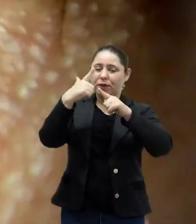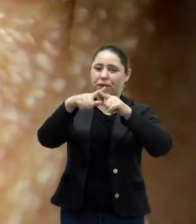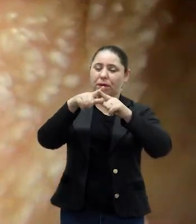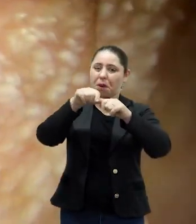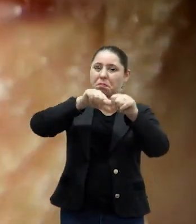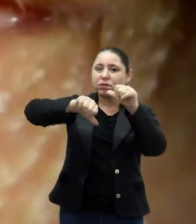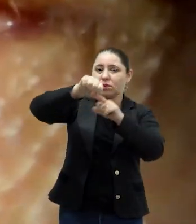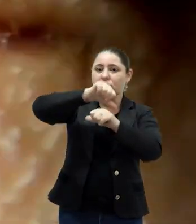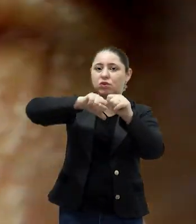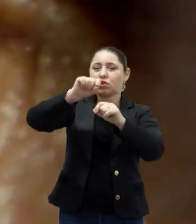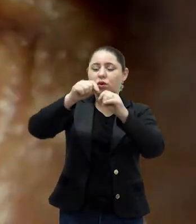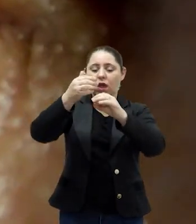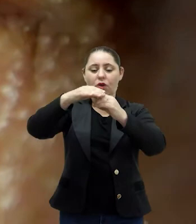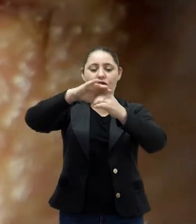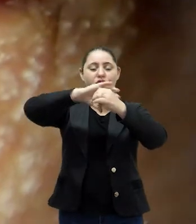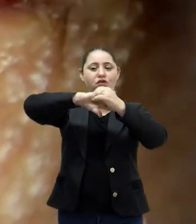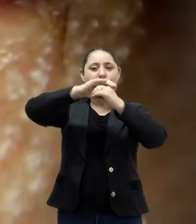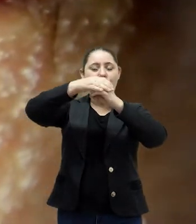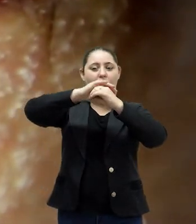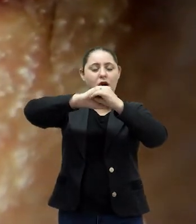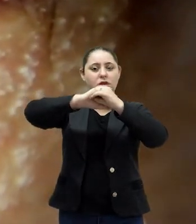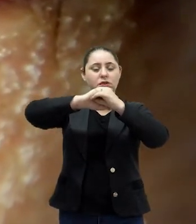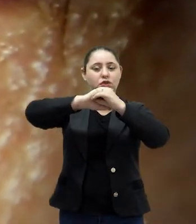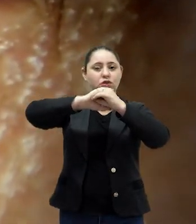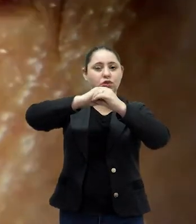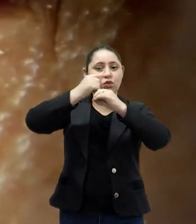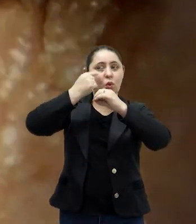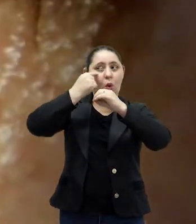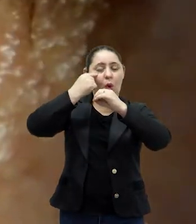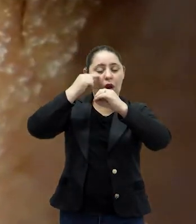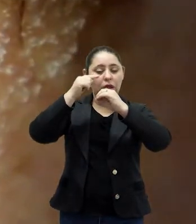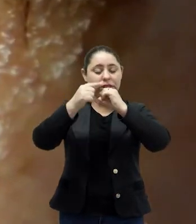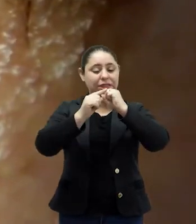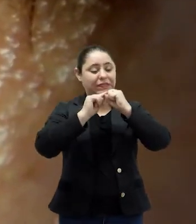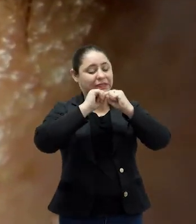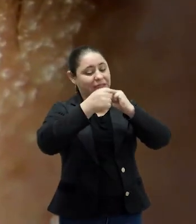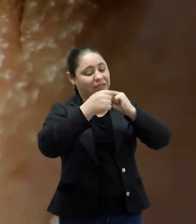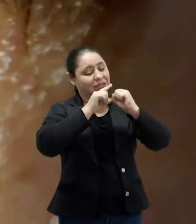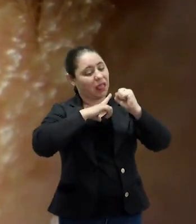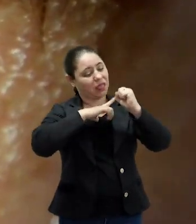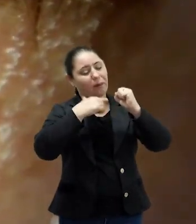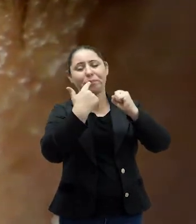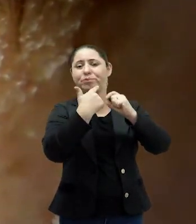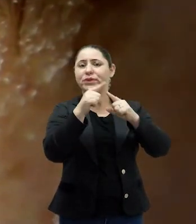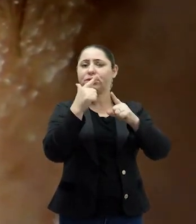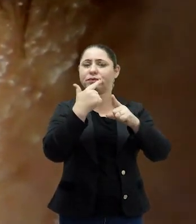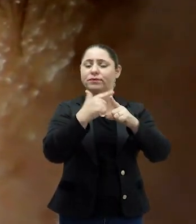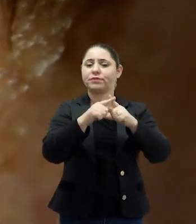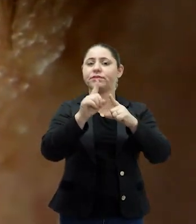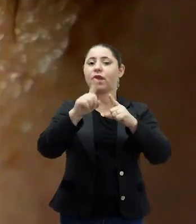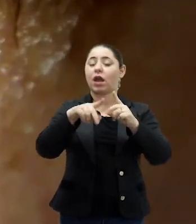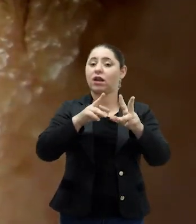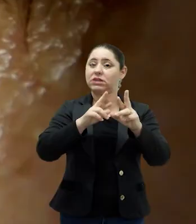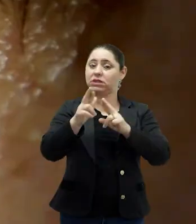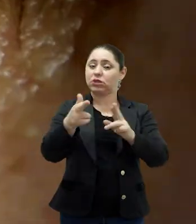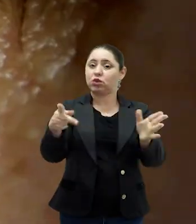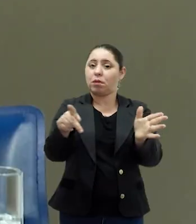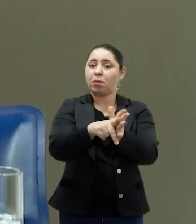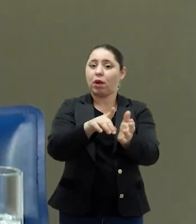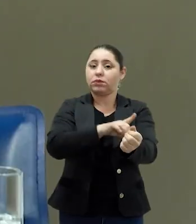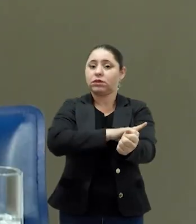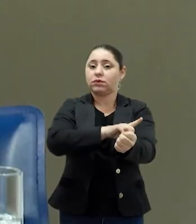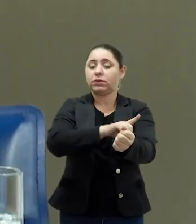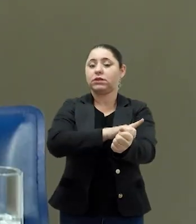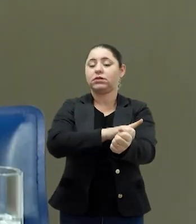uma alteração do fundo do olho. E aí, nesse caso, se tiver algum problema relacionado